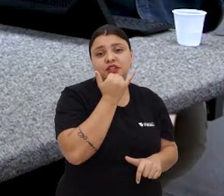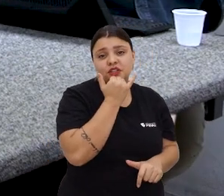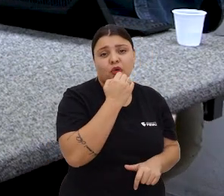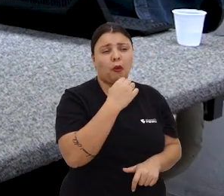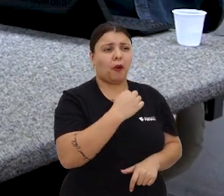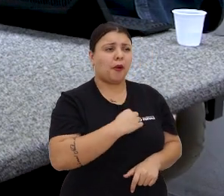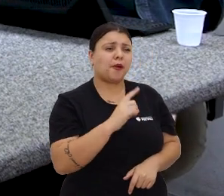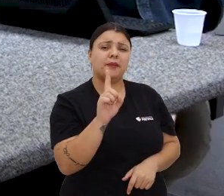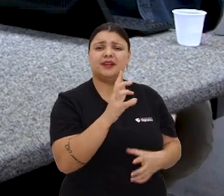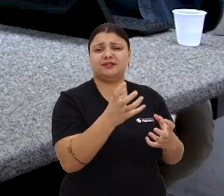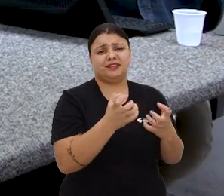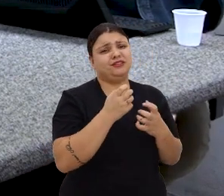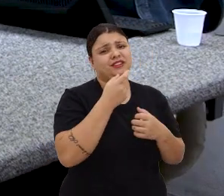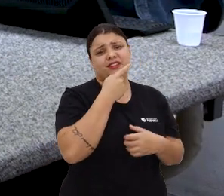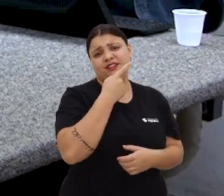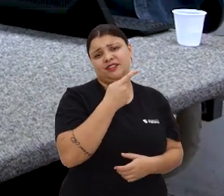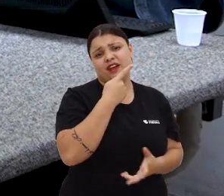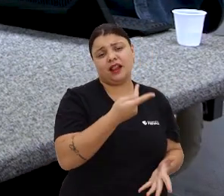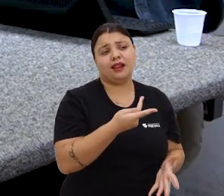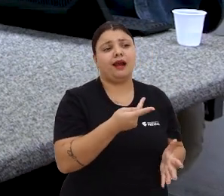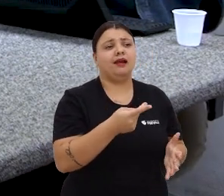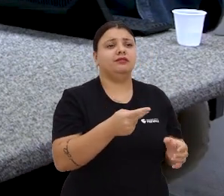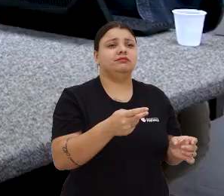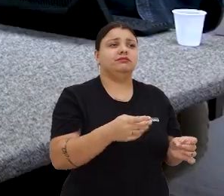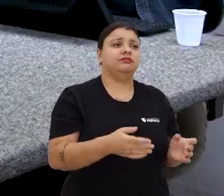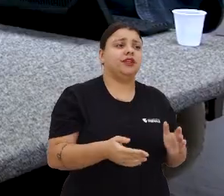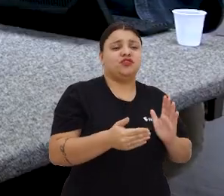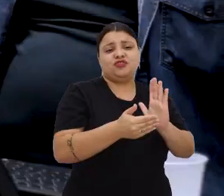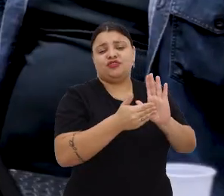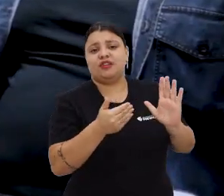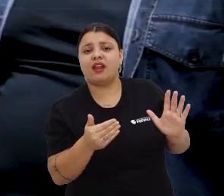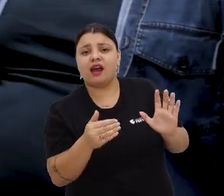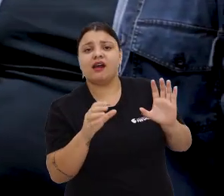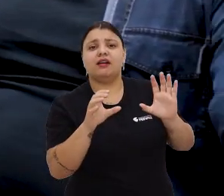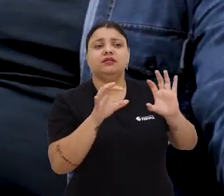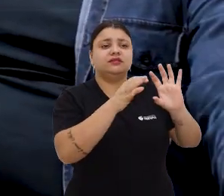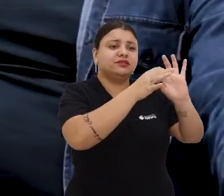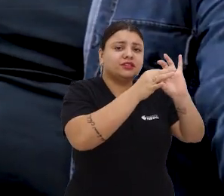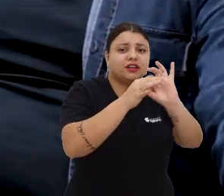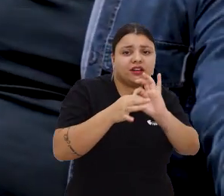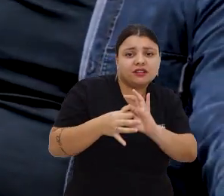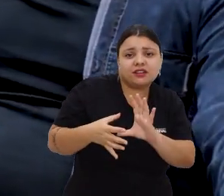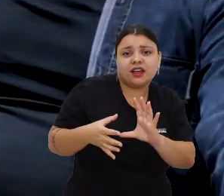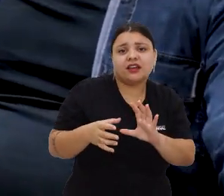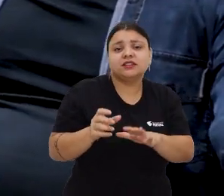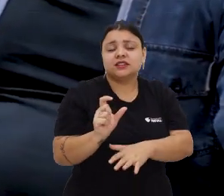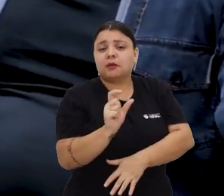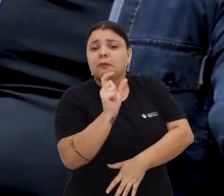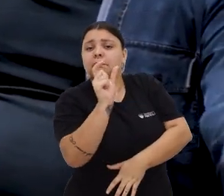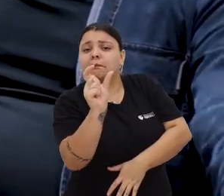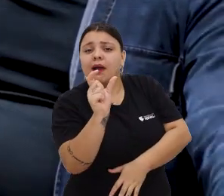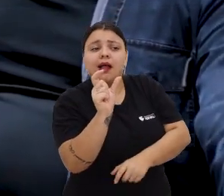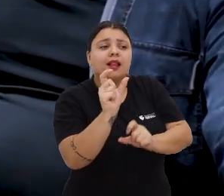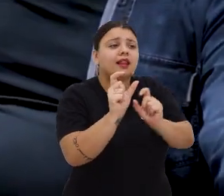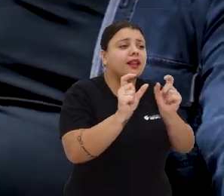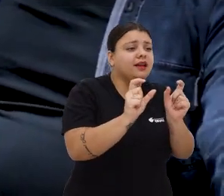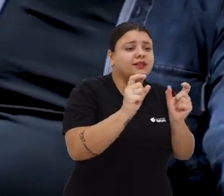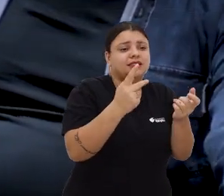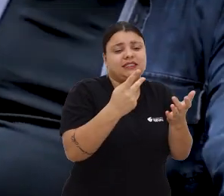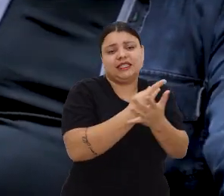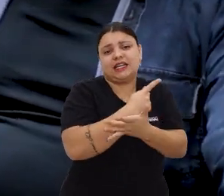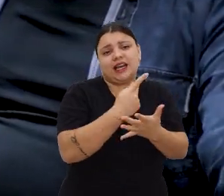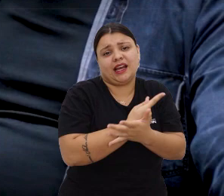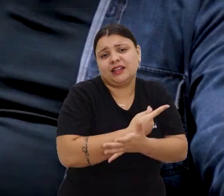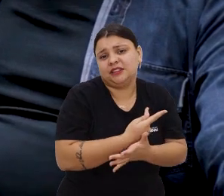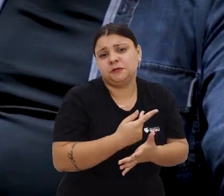quis dizer, não era isso. Descontextualizaram. Né? Ai, Exato. botaram minhas palavras de forma errada, no momento